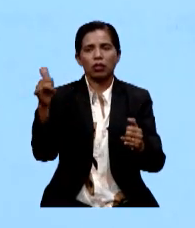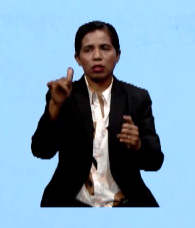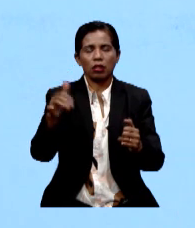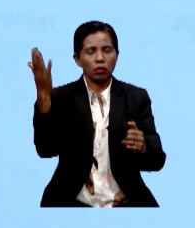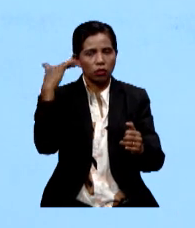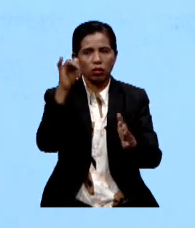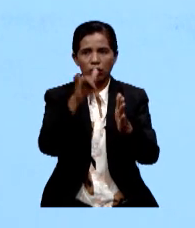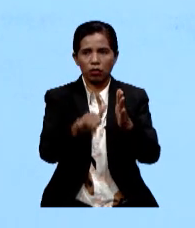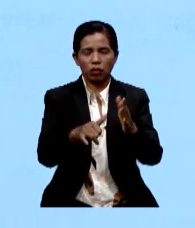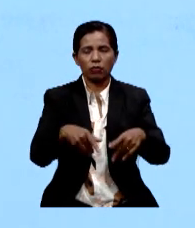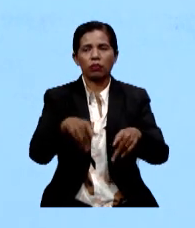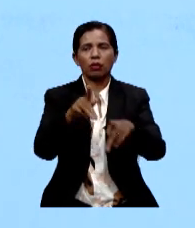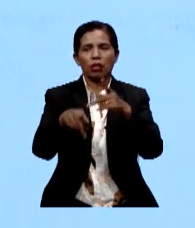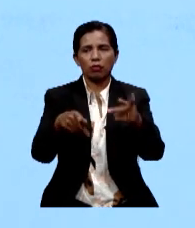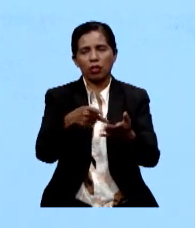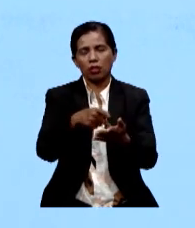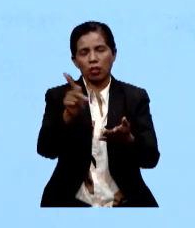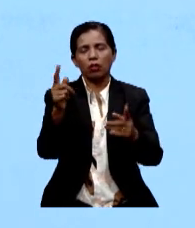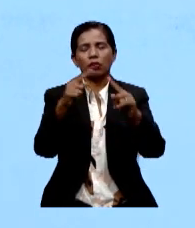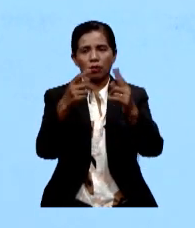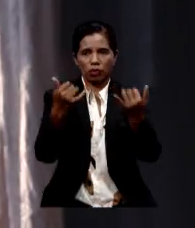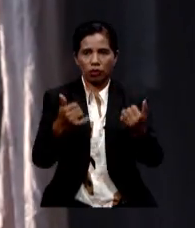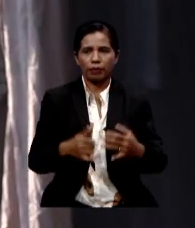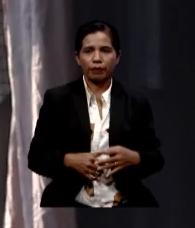uluk sira hela fo fale luga fale bem mas eluk tanto agora